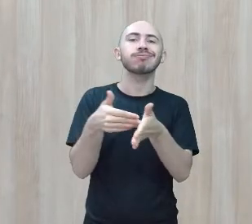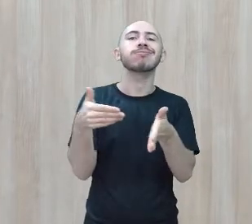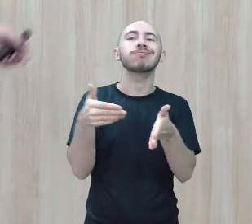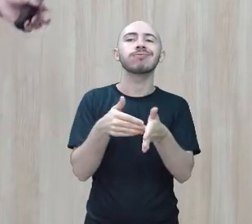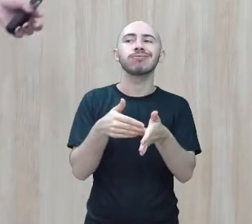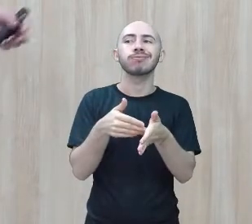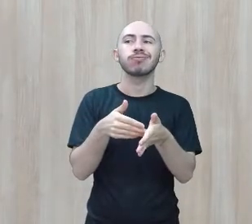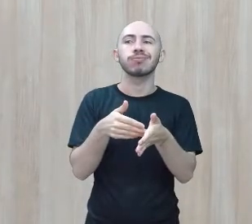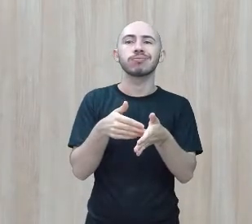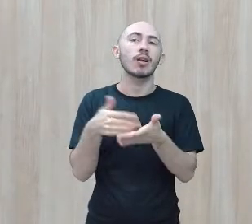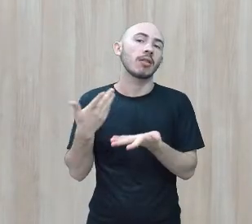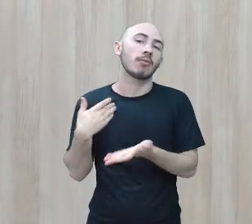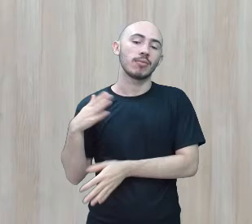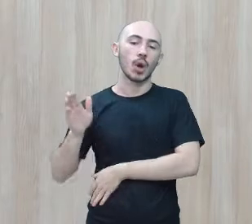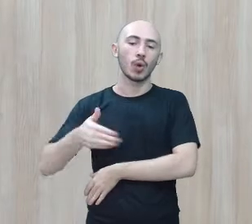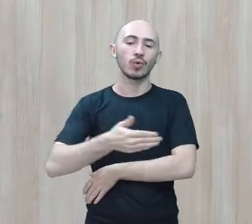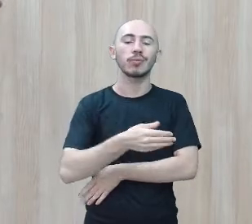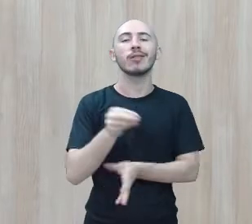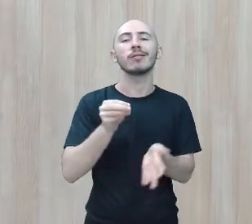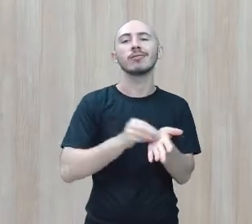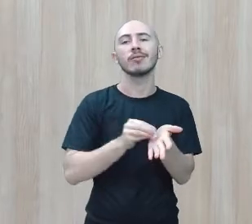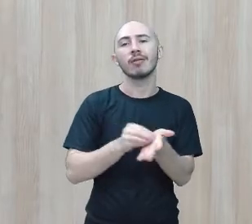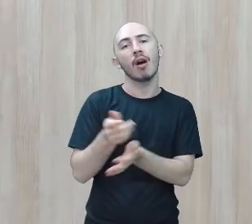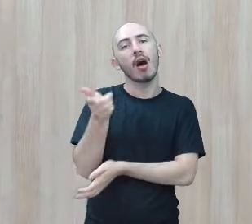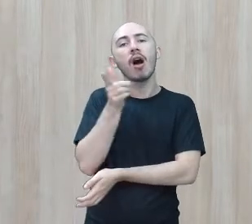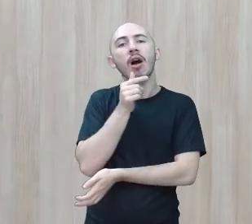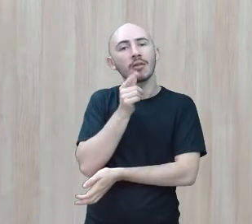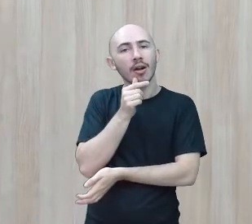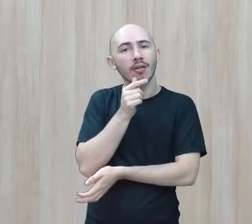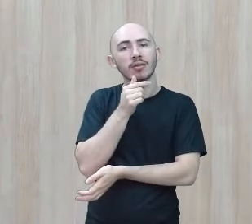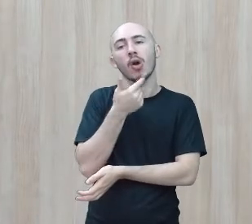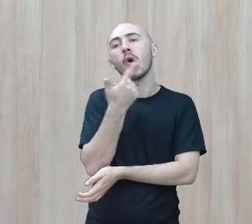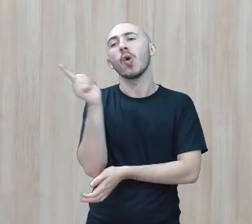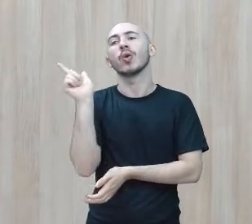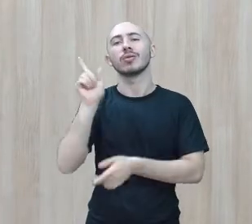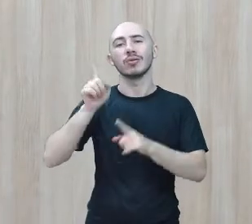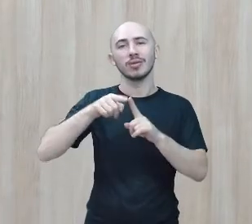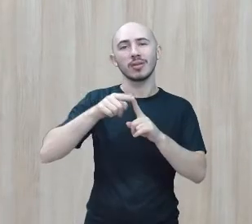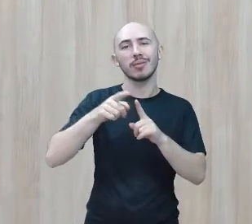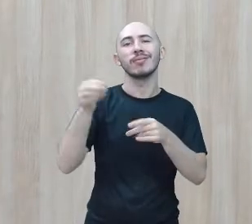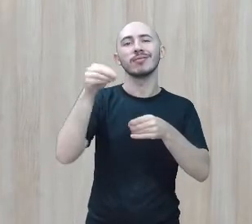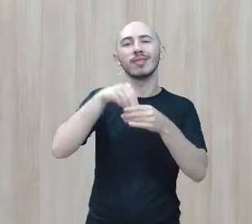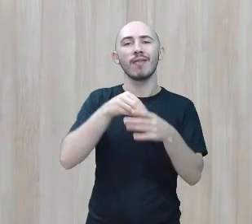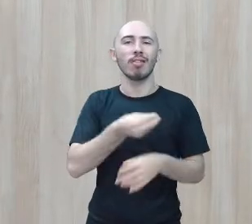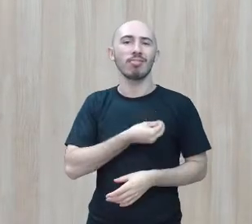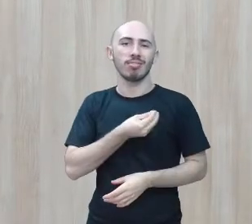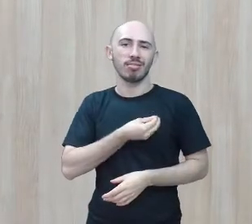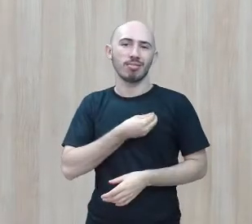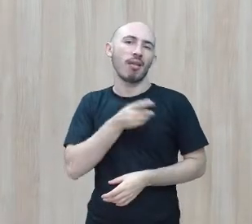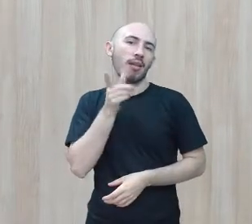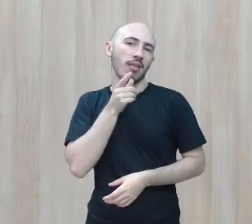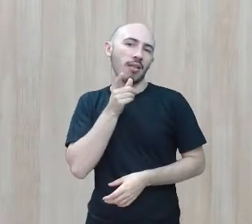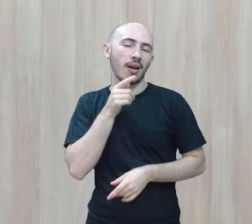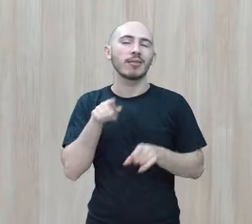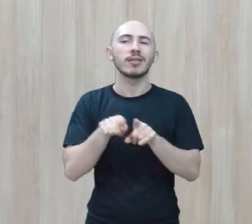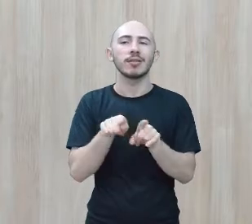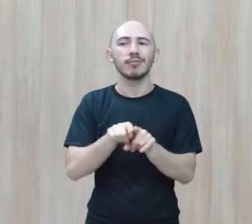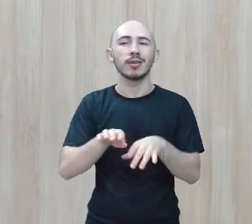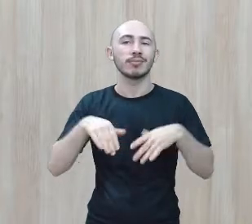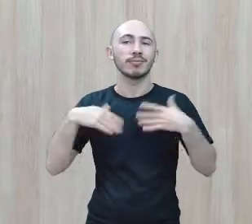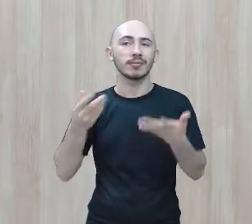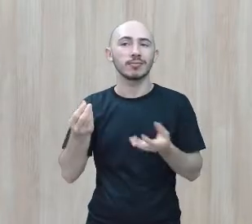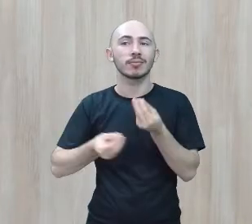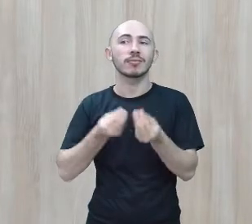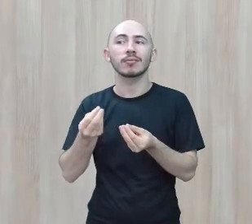receber água? Os peixes e alguns outros seres aquáticos, a vegetação, a própria, por